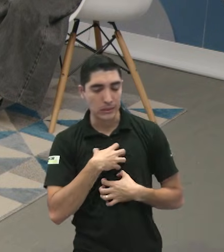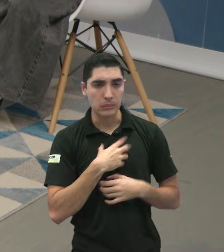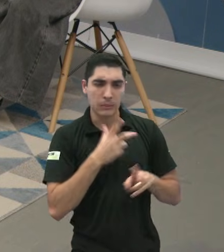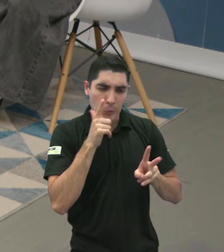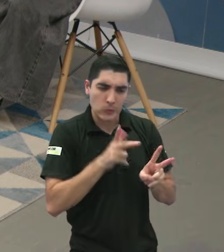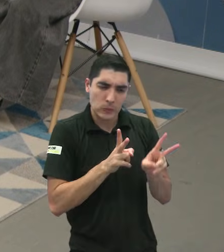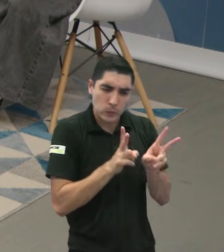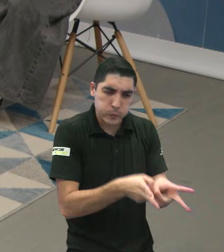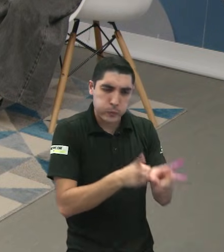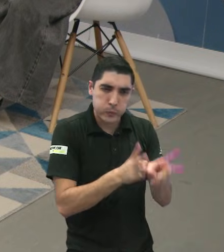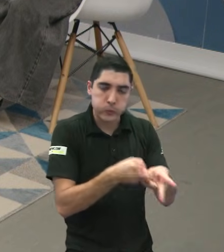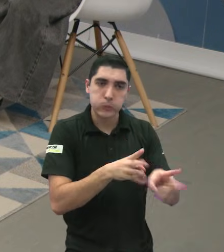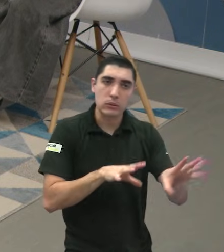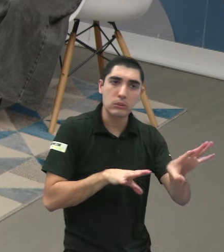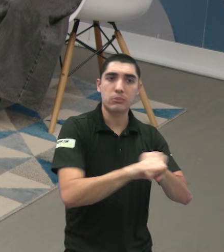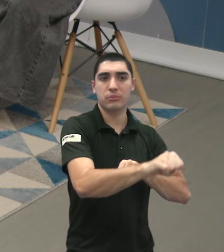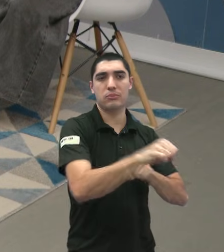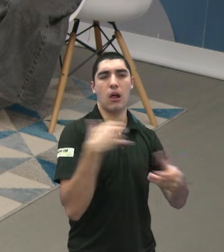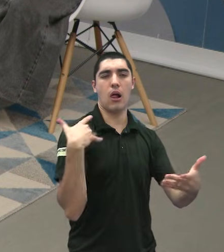concluir, né, a graduação?